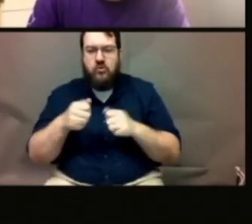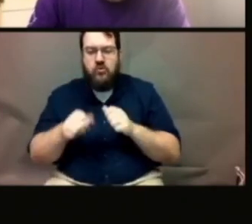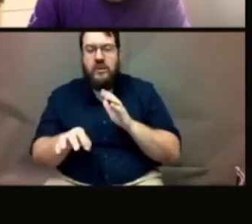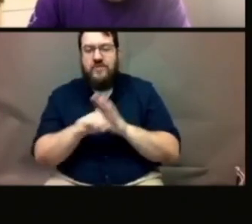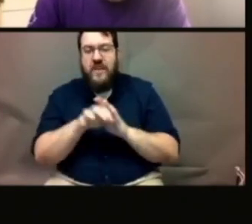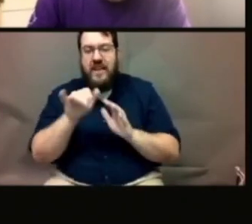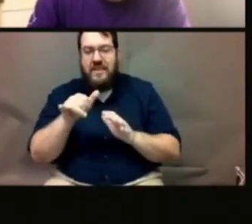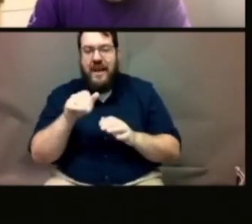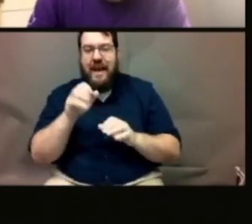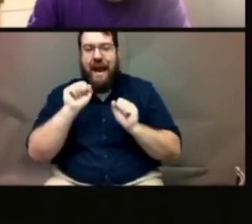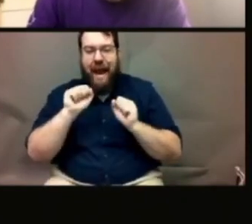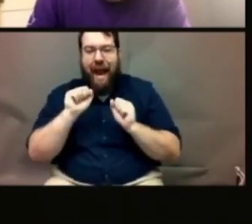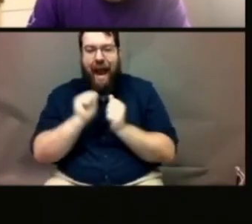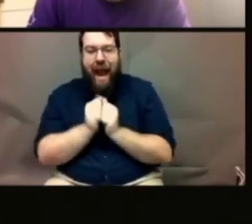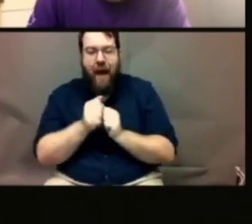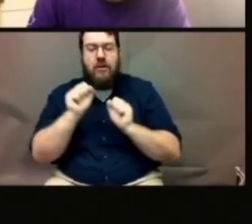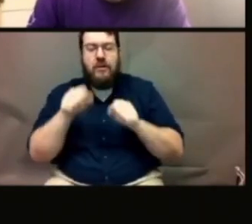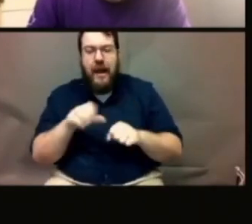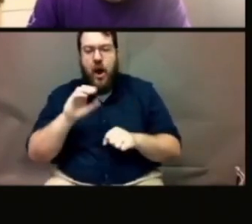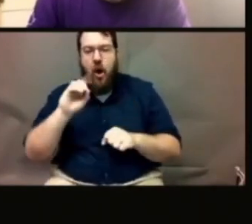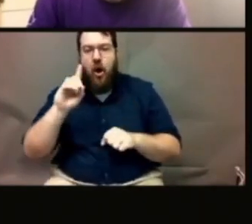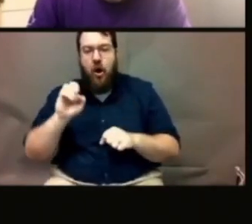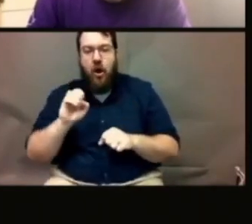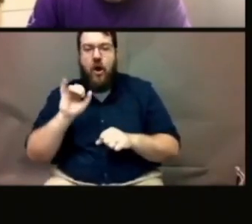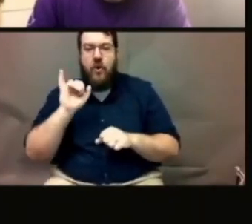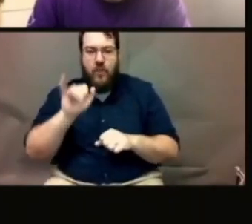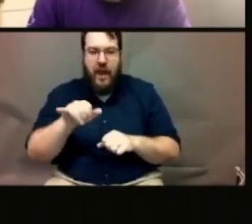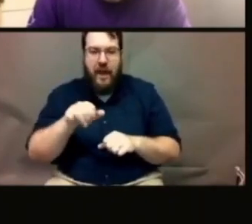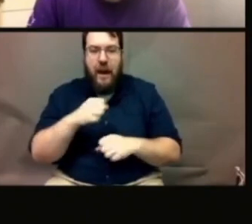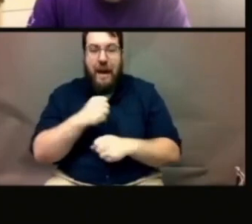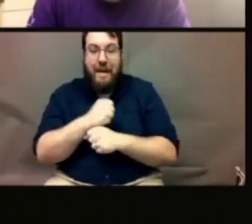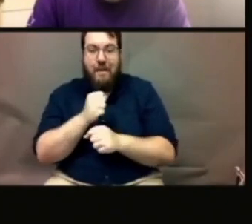mostra como codificar esse app do Make a Sketch,